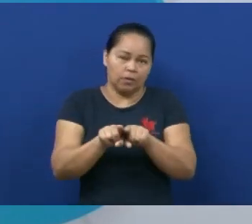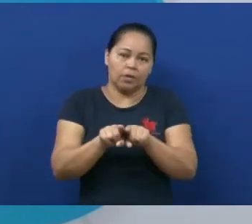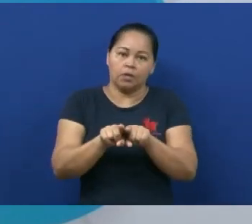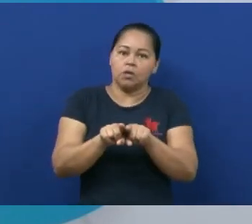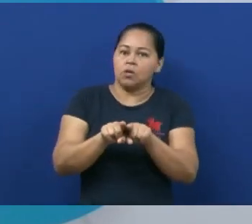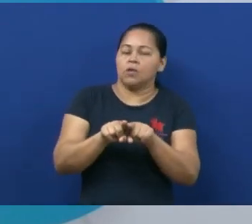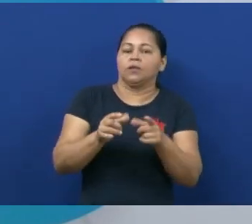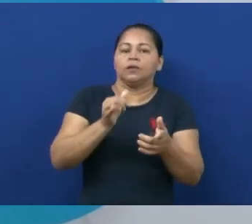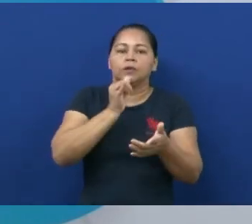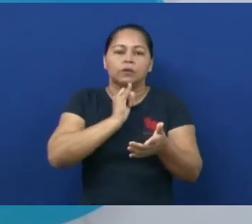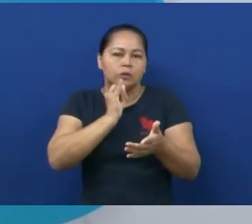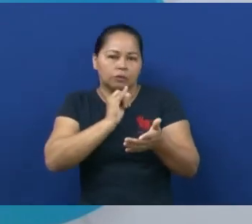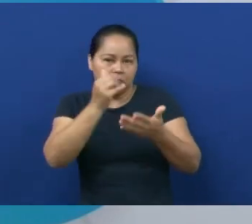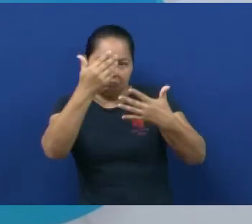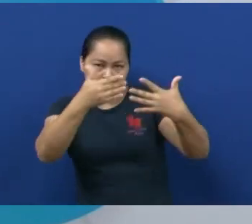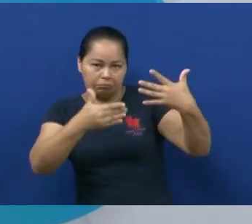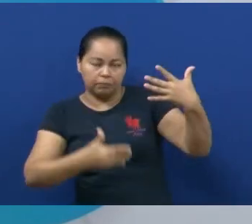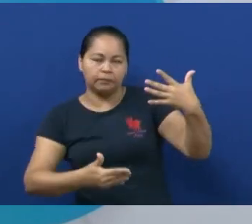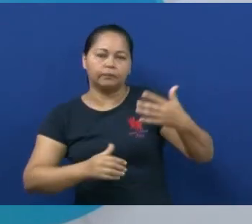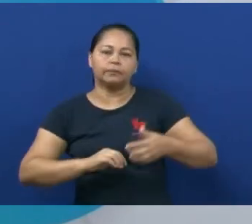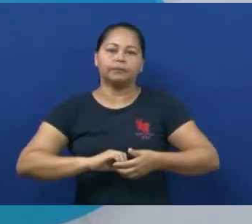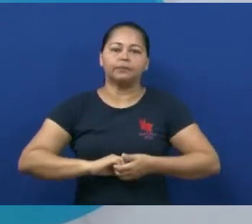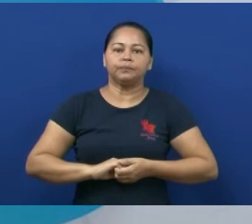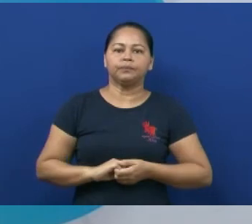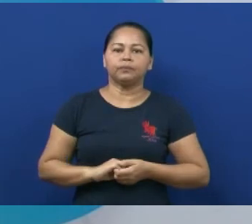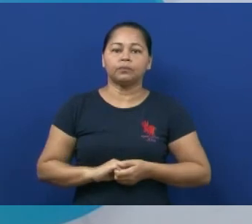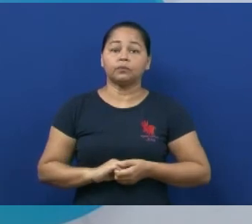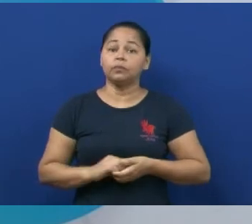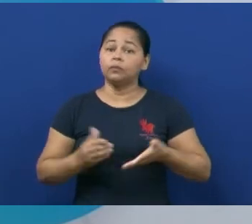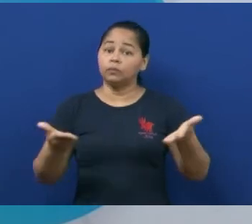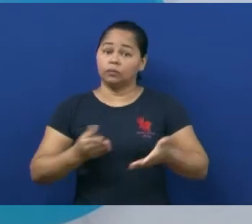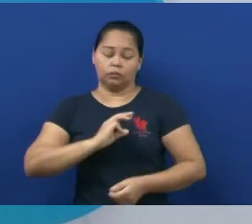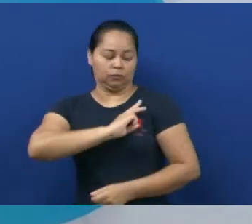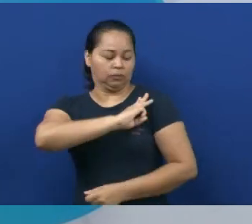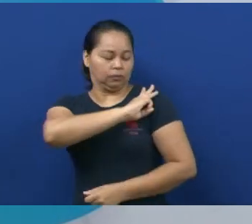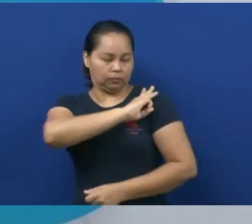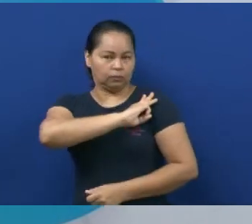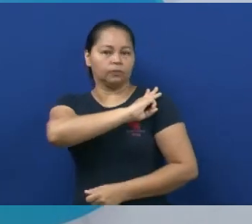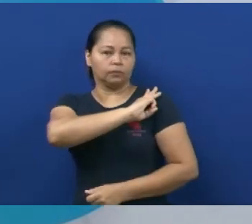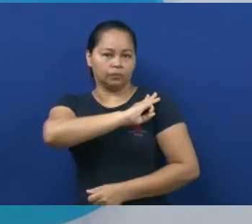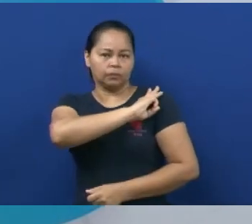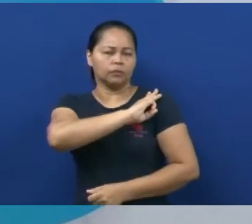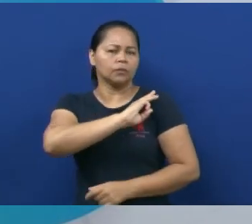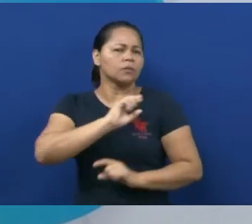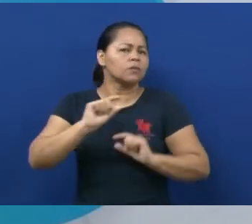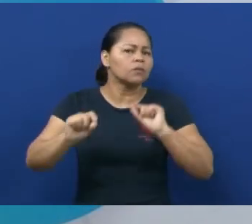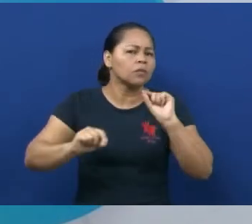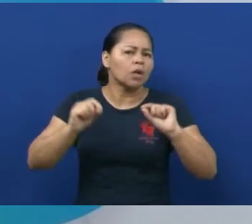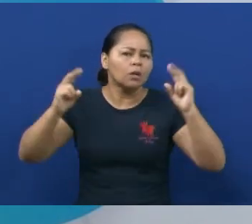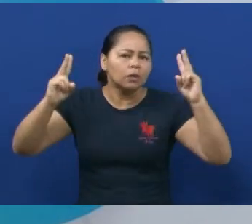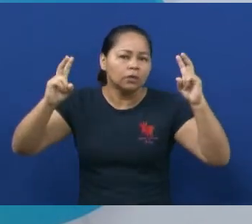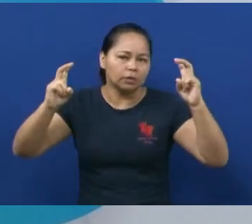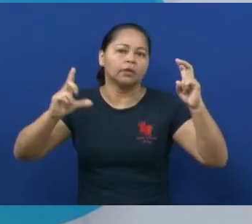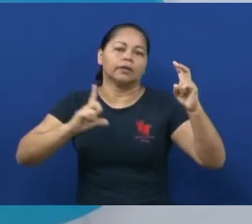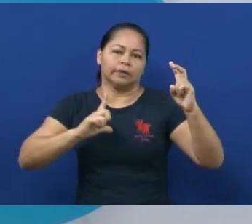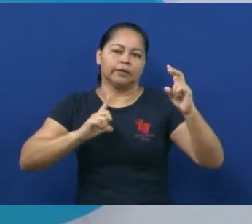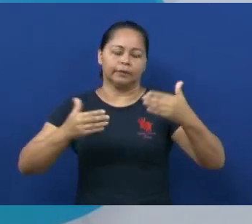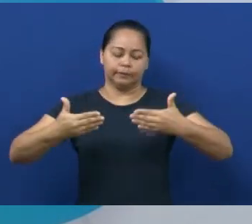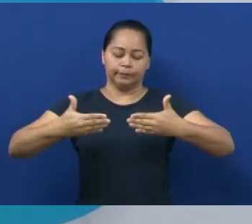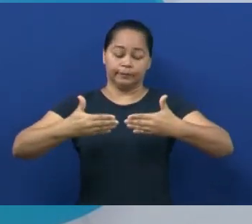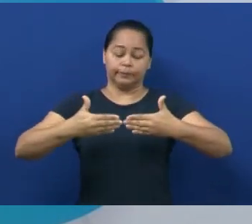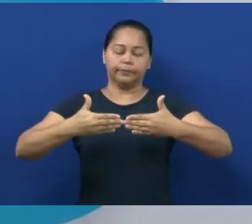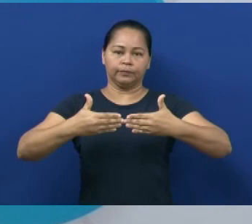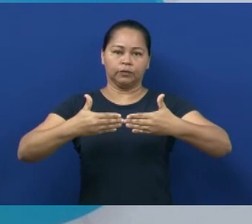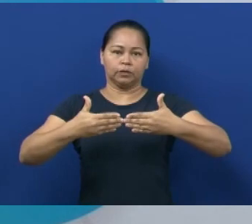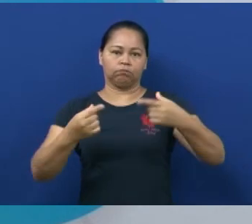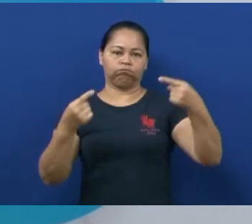solutos e solvente. E aqui na terceira série, então, quando estamos estudando as ligações covalentes,